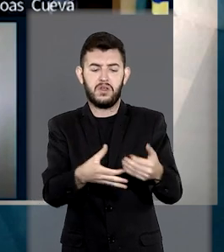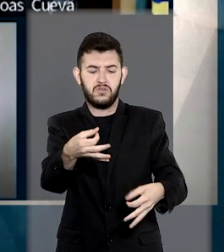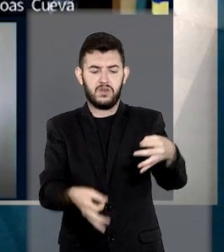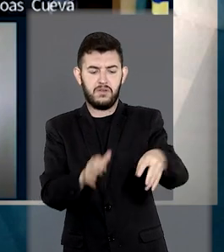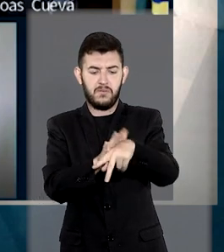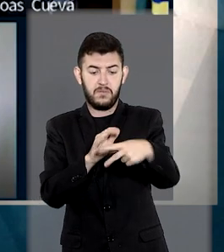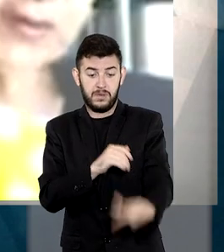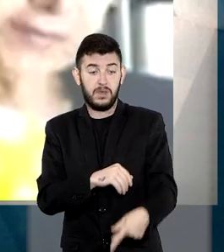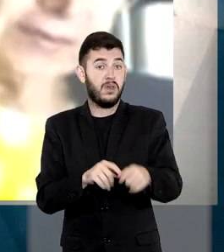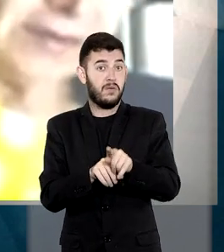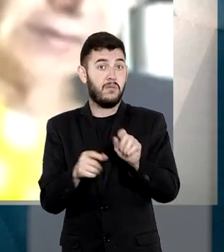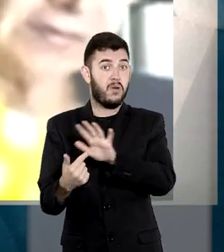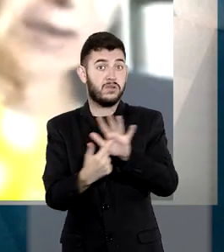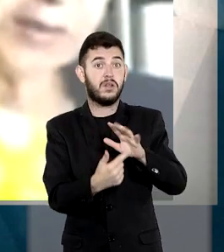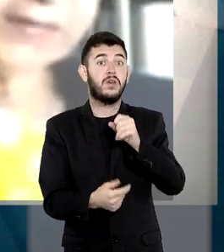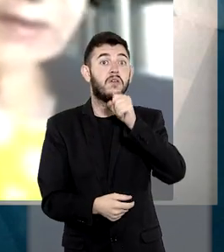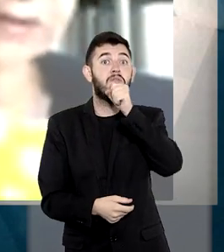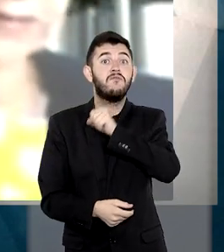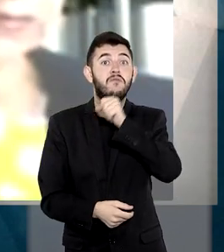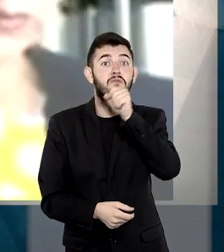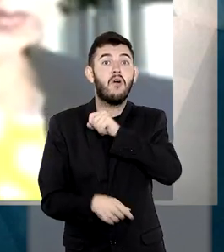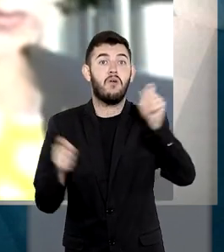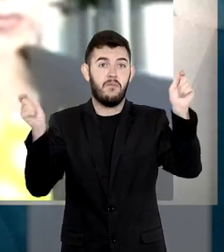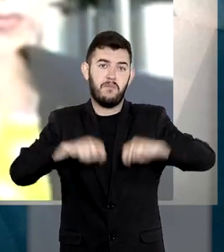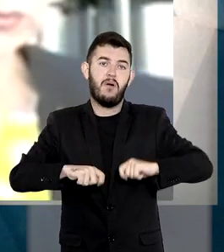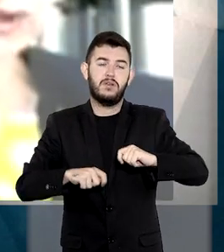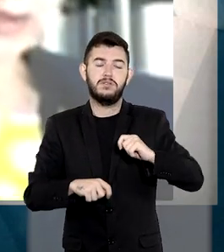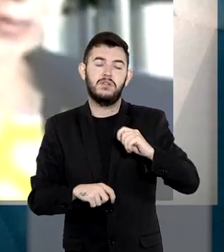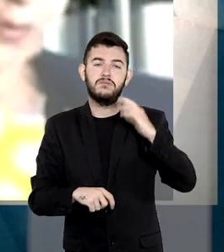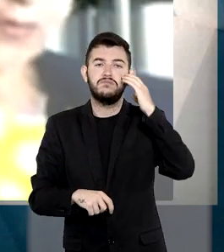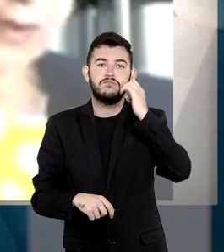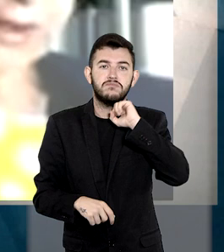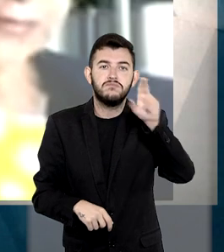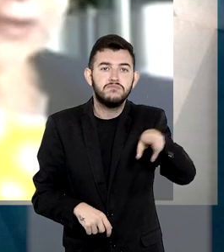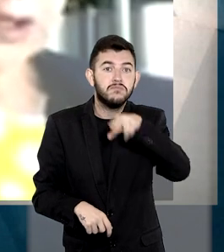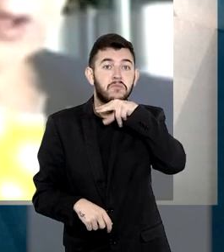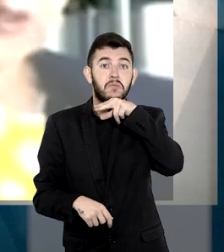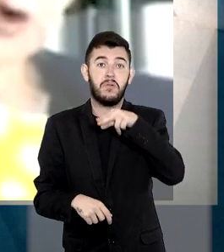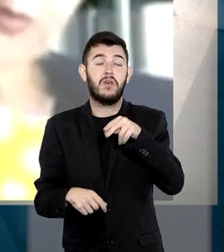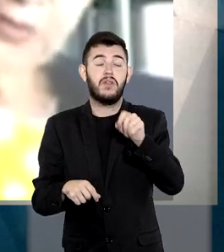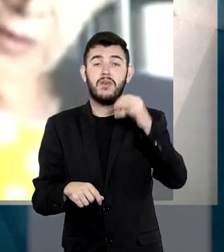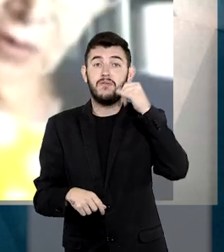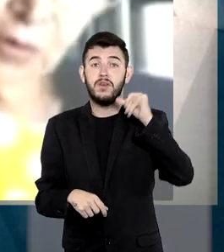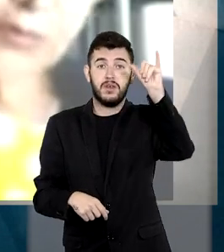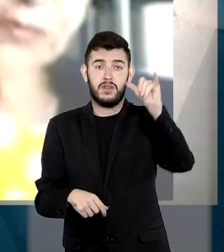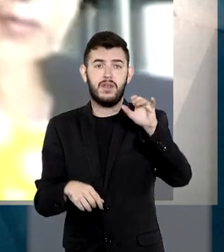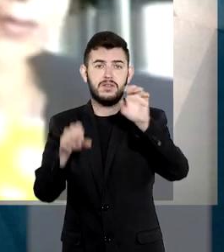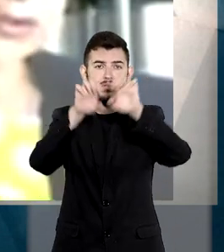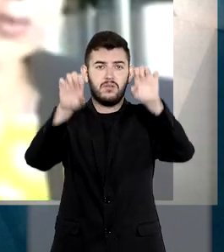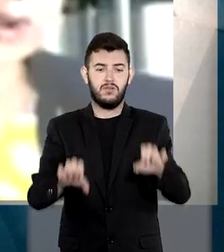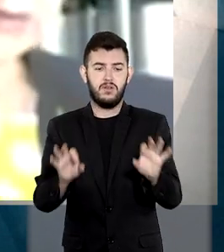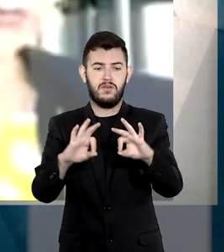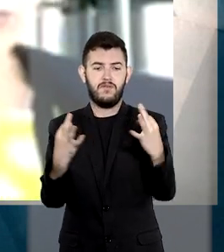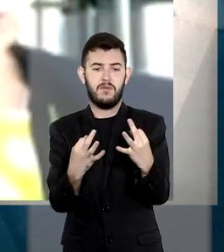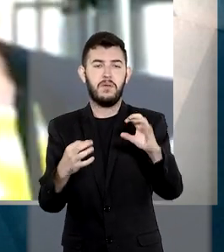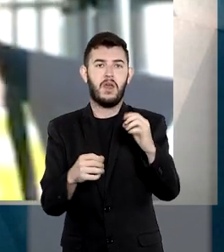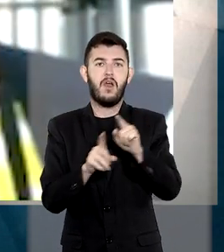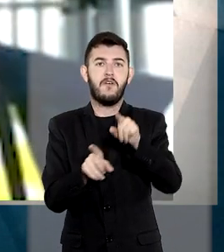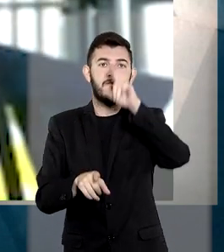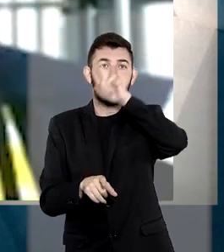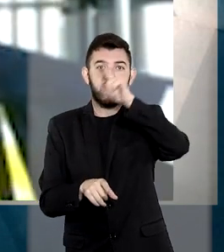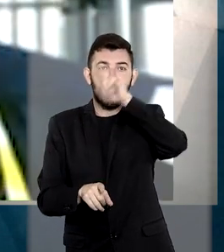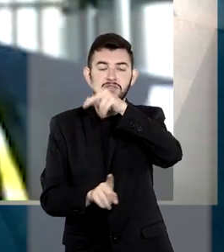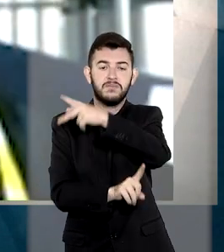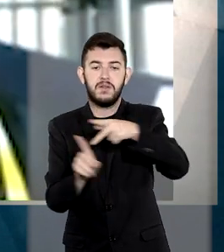adotem seus netos, desde que isso não gere confusão na estrutura familiar, problemas relacionados a questões hereditárias ou